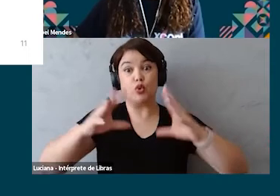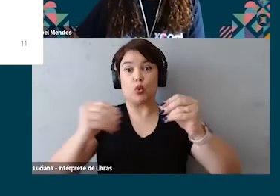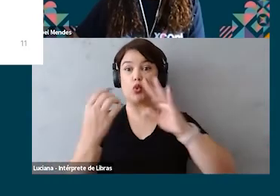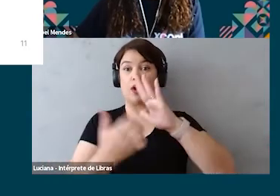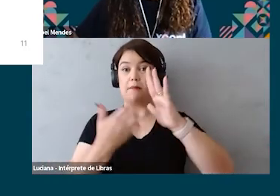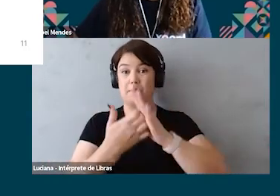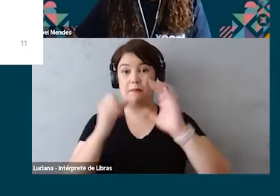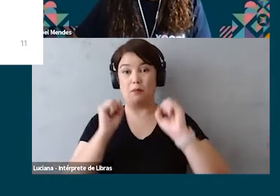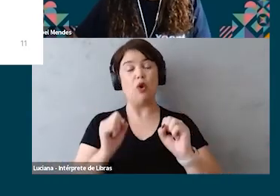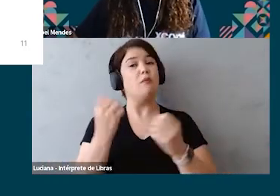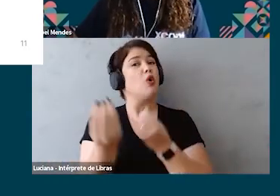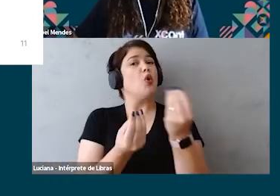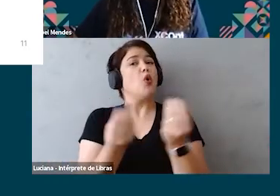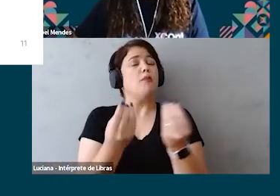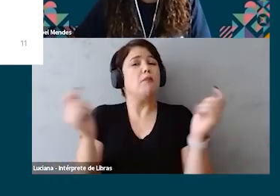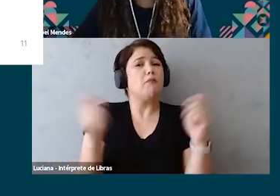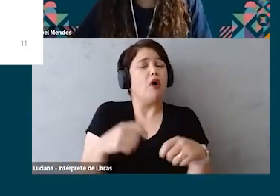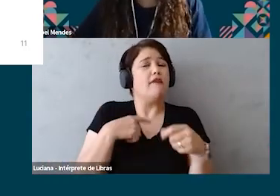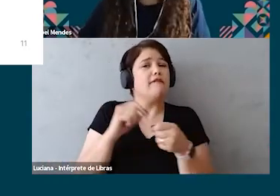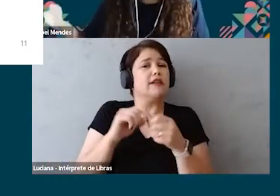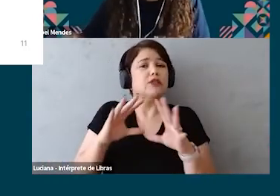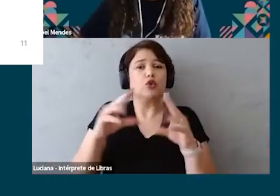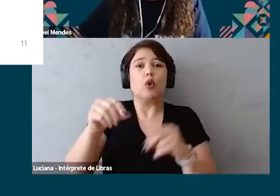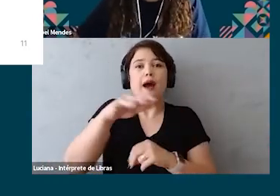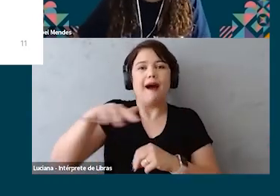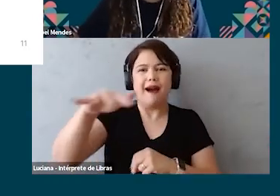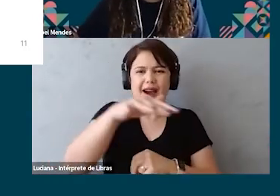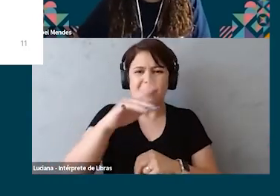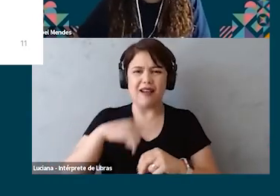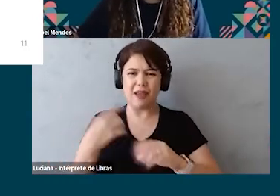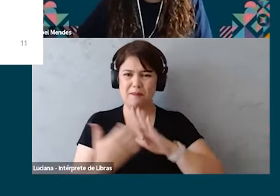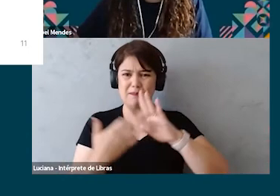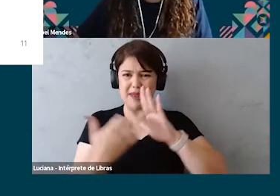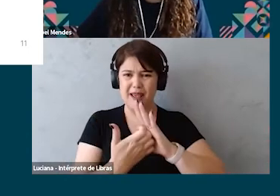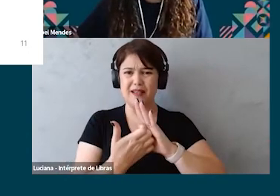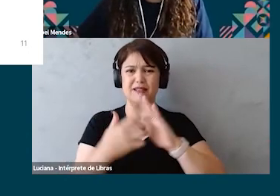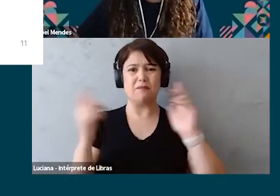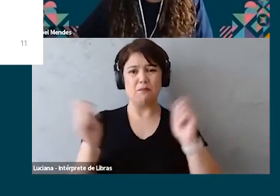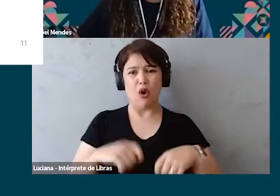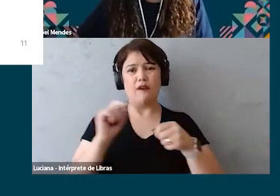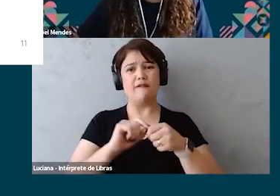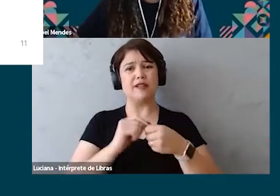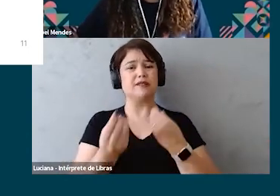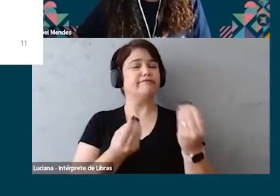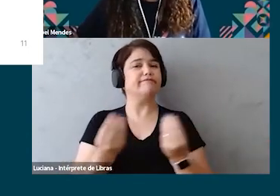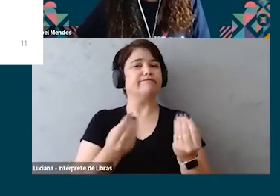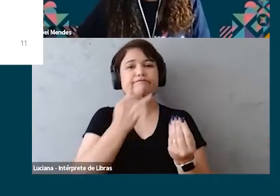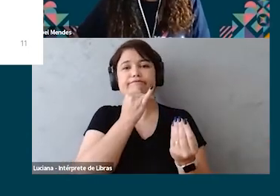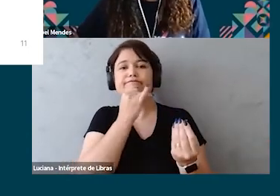prejuízo que a empresa pode ter. Então, como que eu posso fazer com que cada área da minha empresa